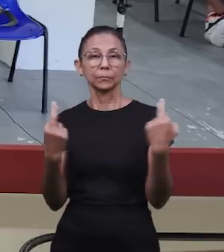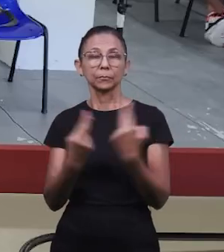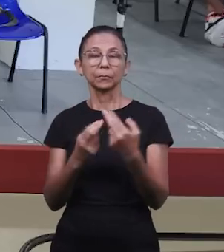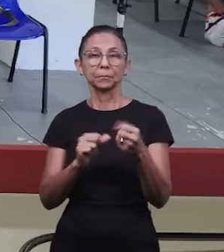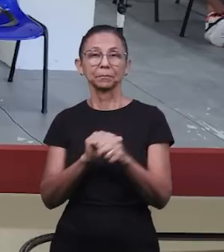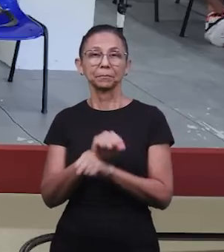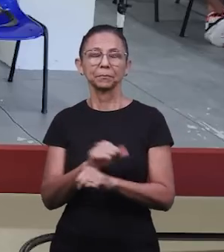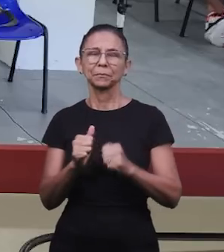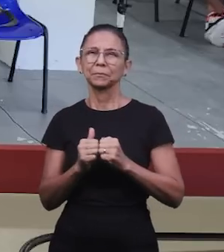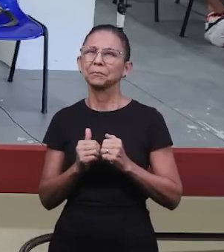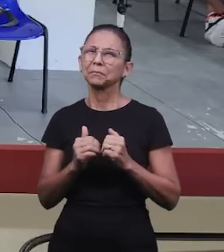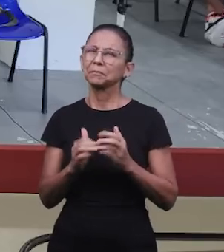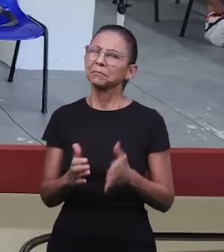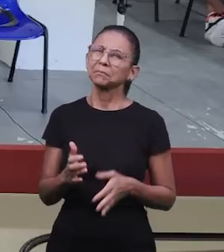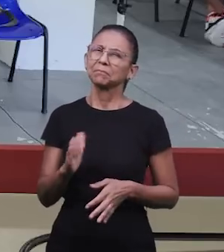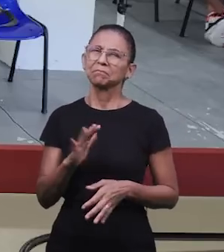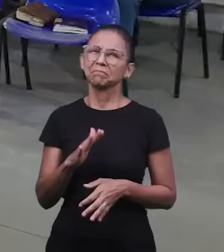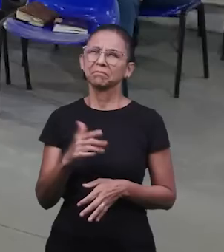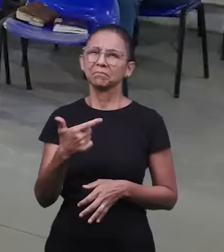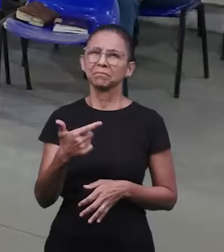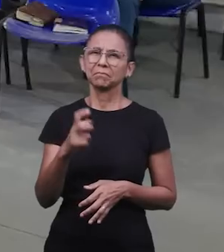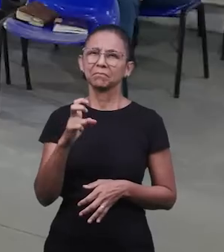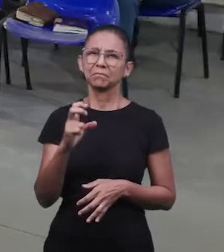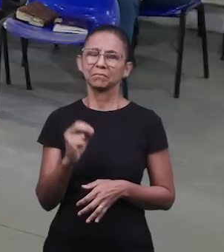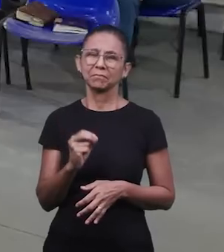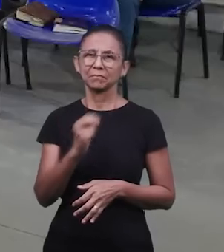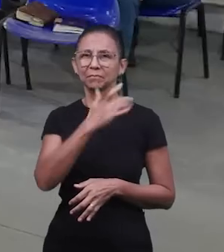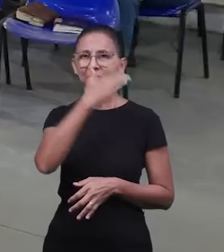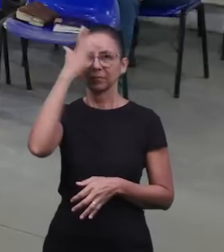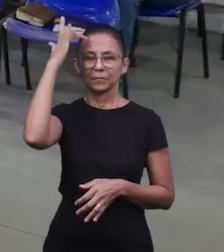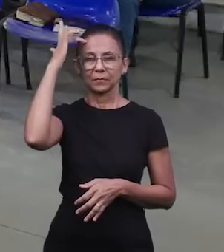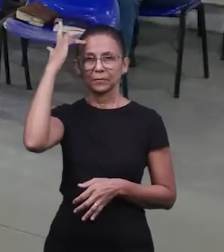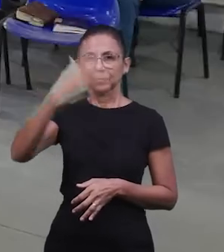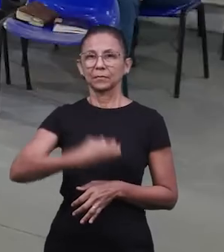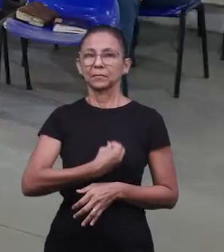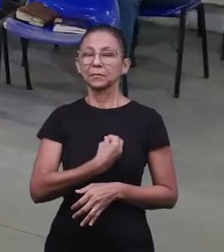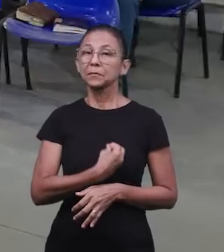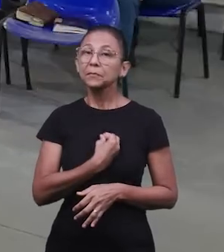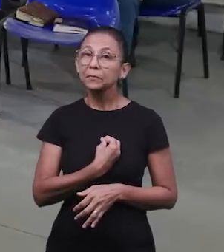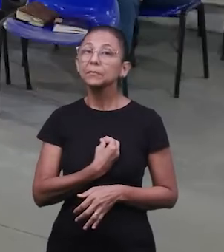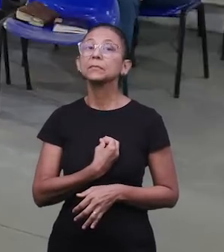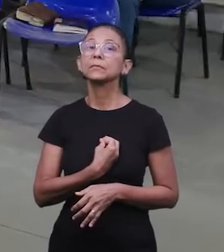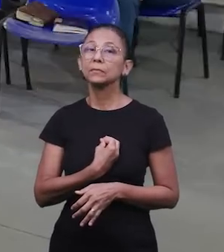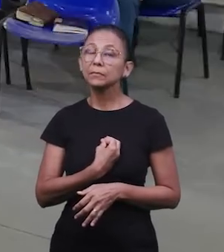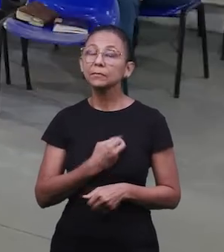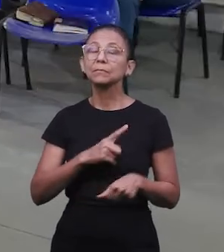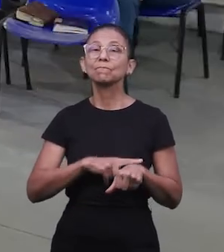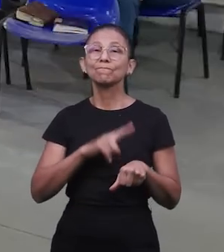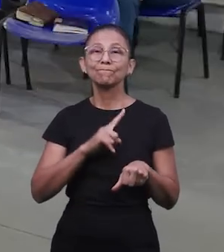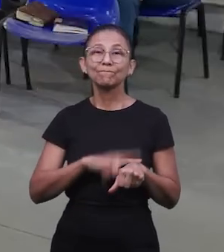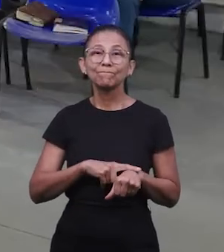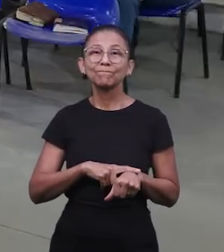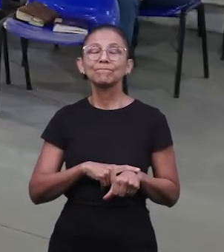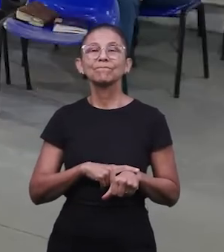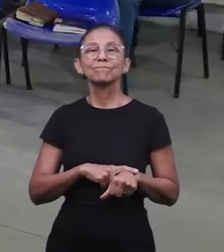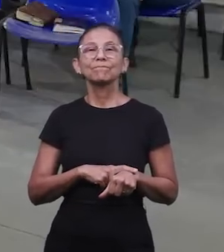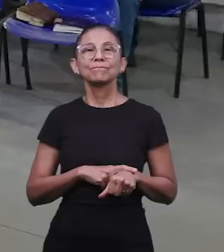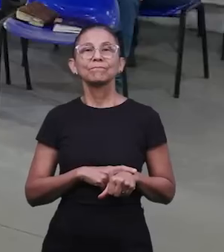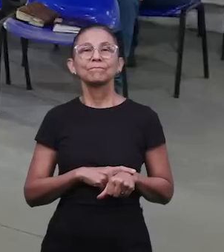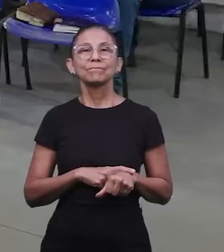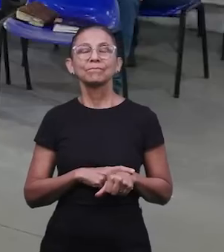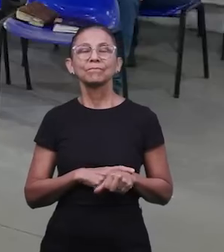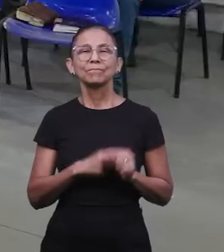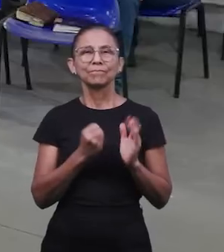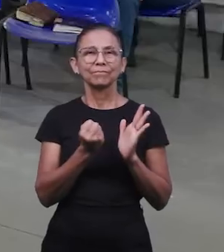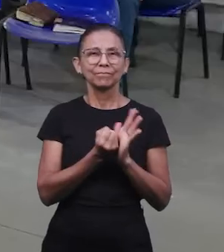do seminário Principiantes. Aproximadamente 250 pessoas estiveram presentes. Um dos momentos